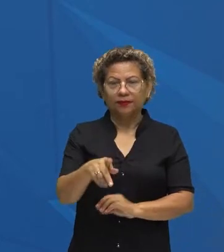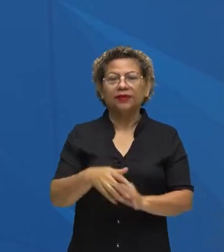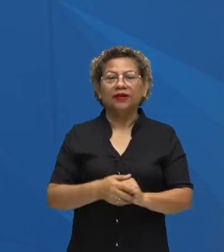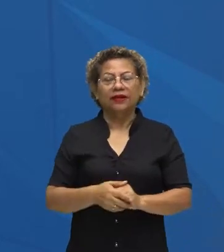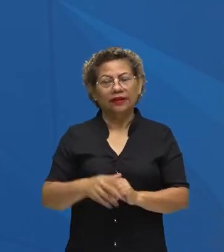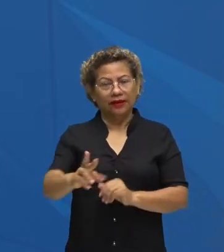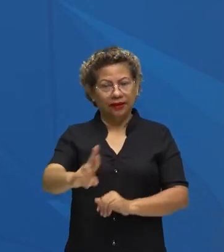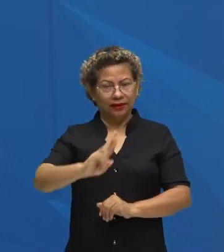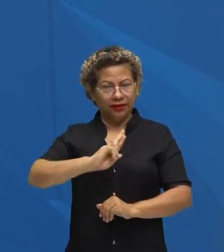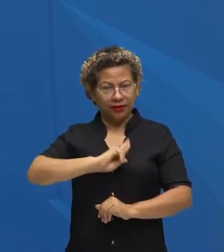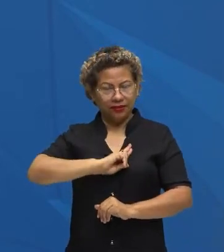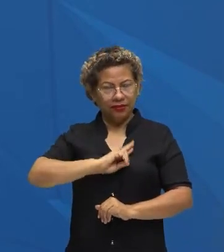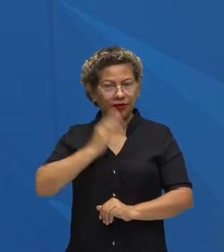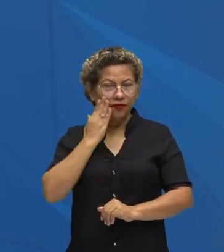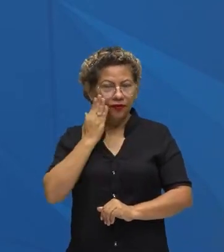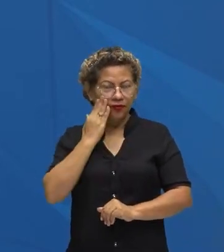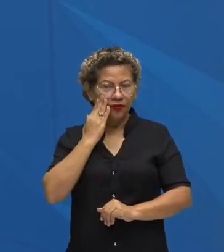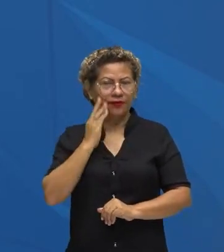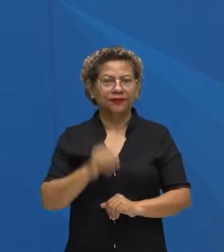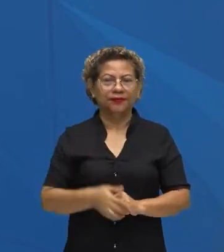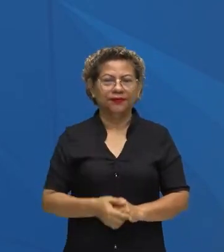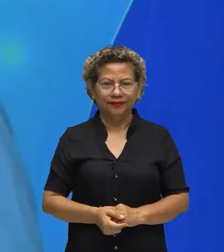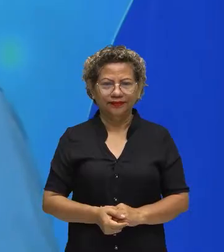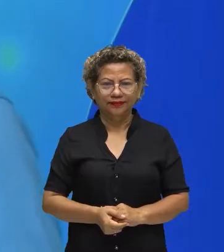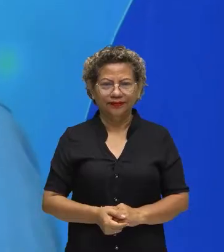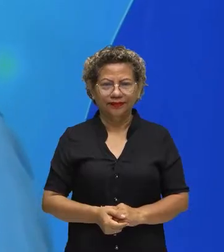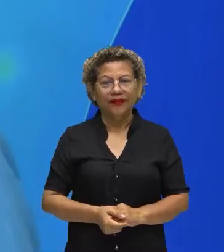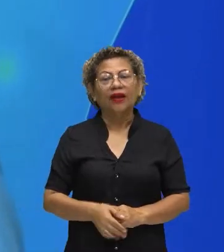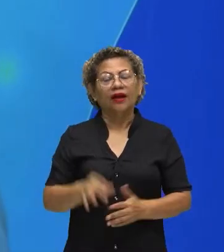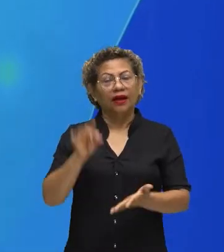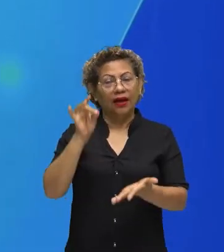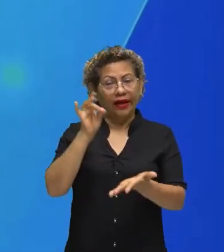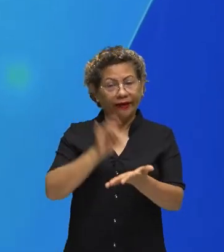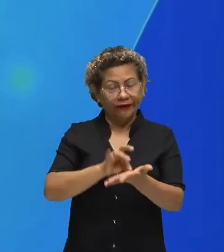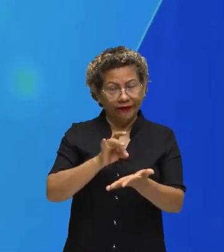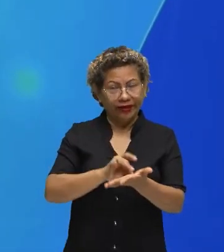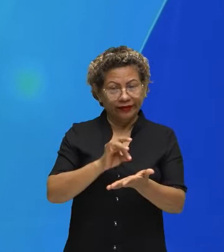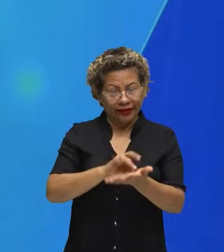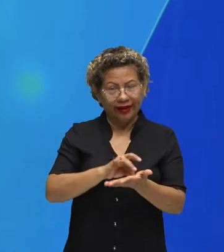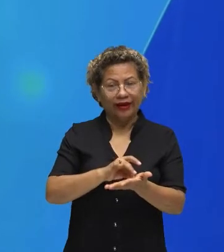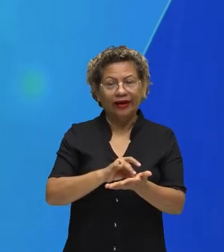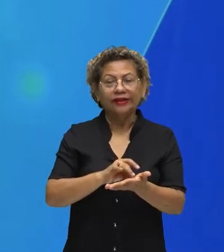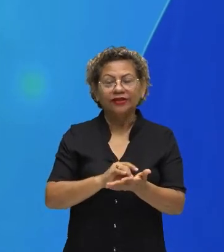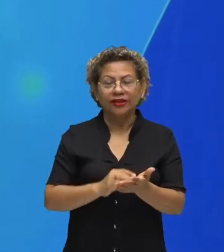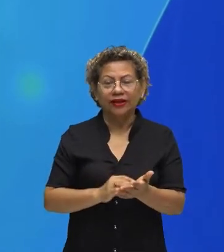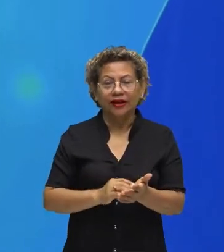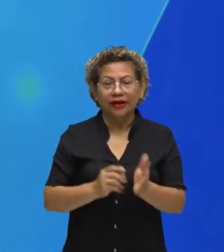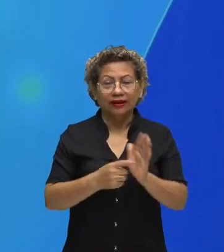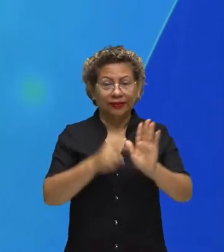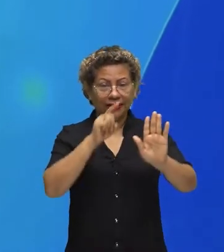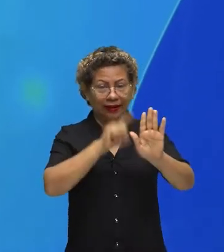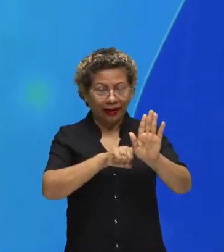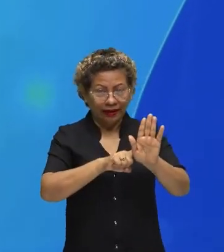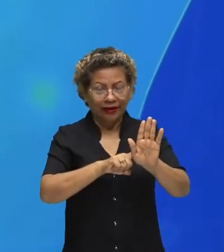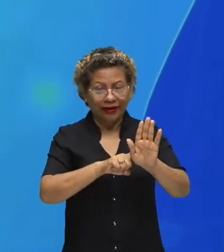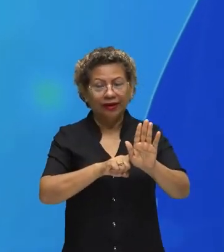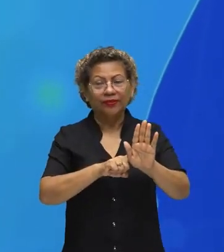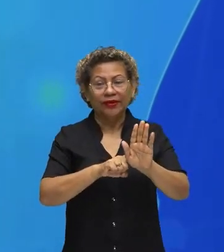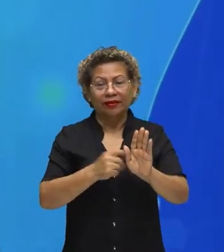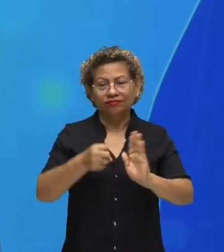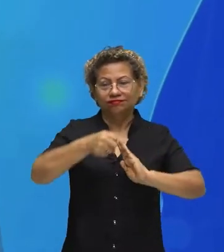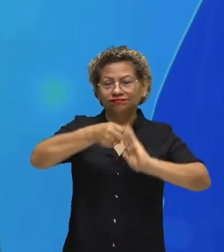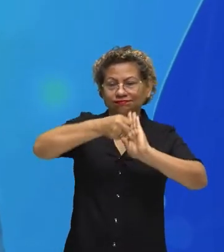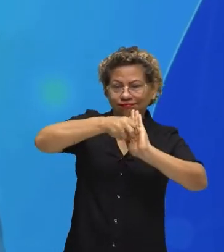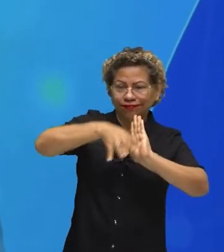ela respondeu aí para a gente, vamos dar uma olhada. É verdade, a metáfora é uma figura de linguagem que faz uma comparação implícita,